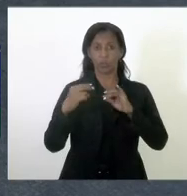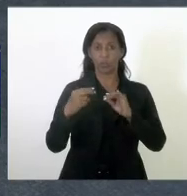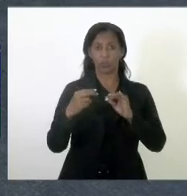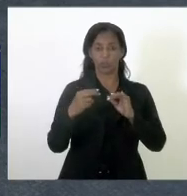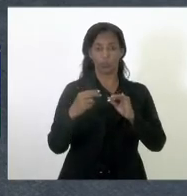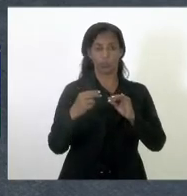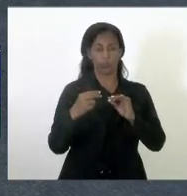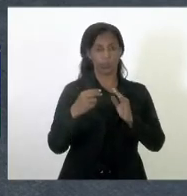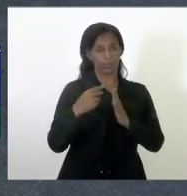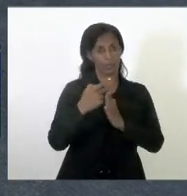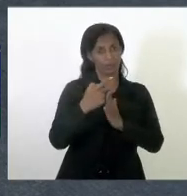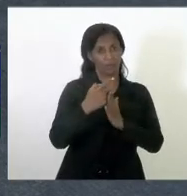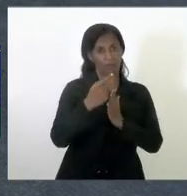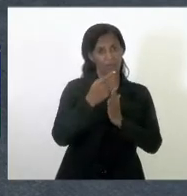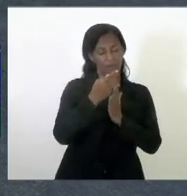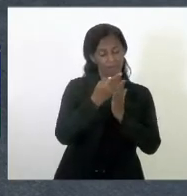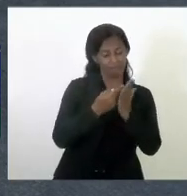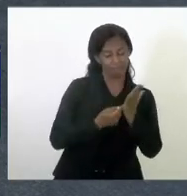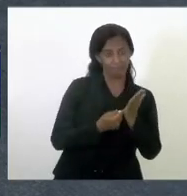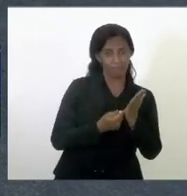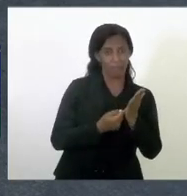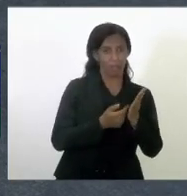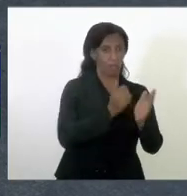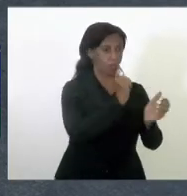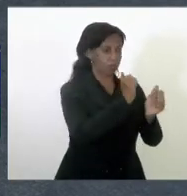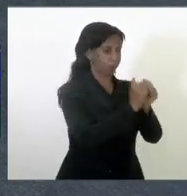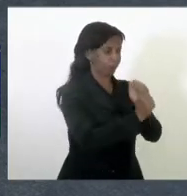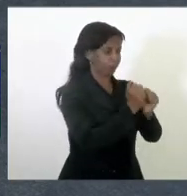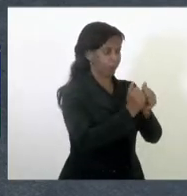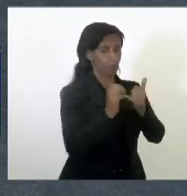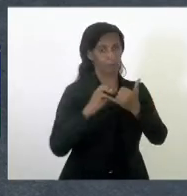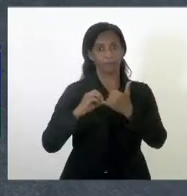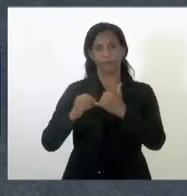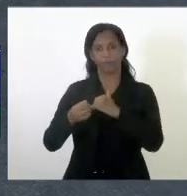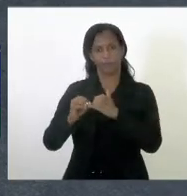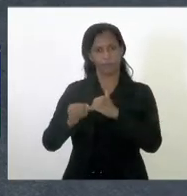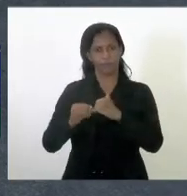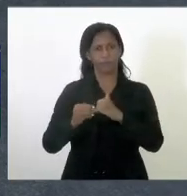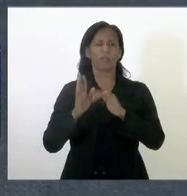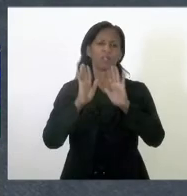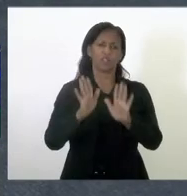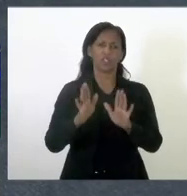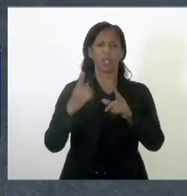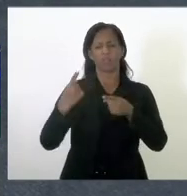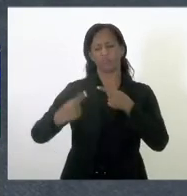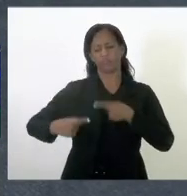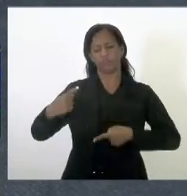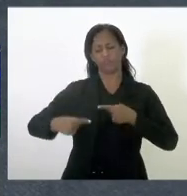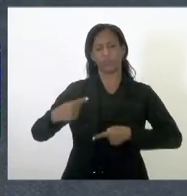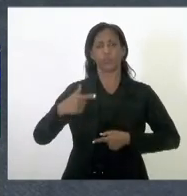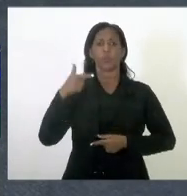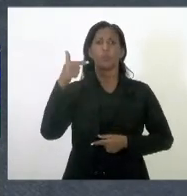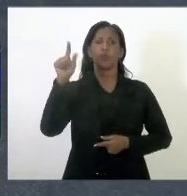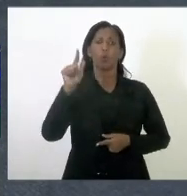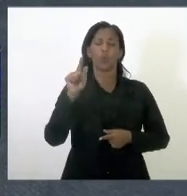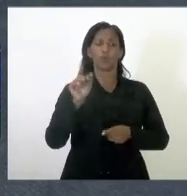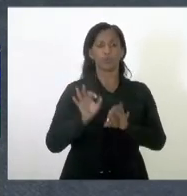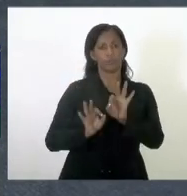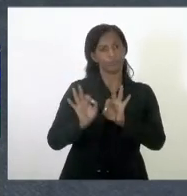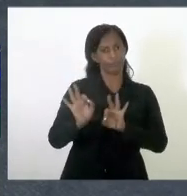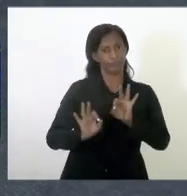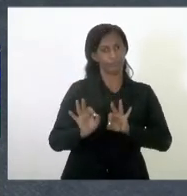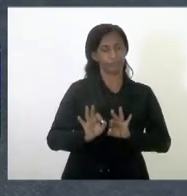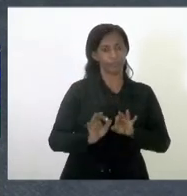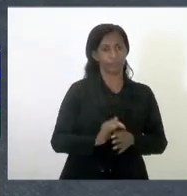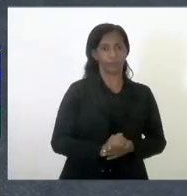arroz e o feijão. Embora, de fato, e a gente já discutiu isso em outros projetos, deputado Rodenberg,